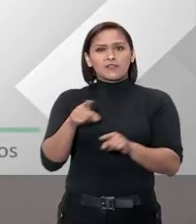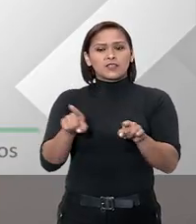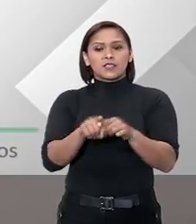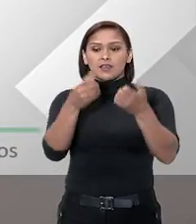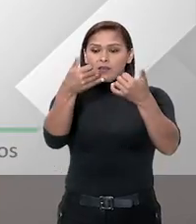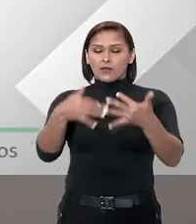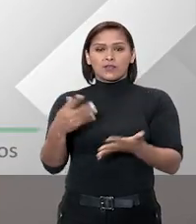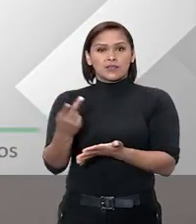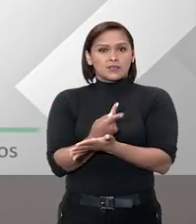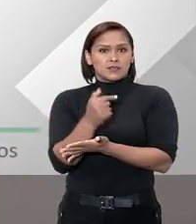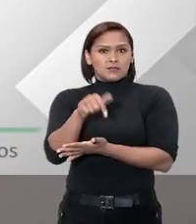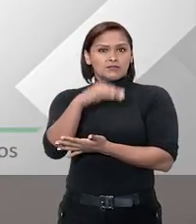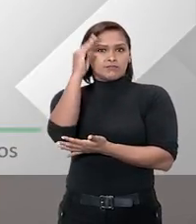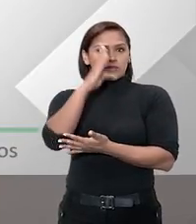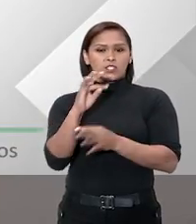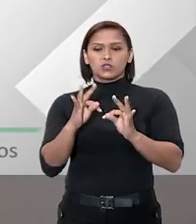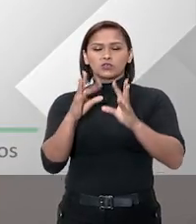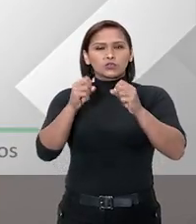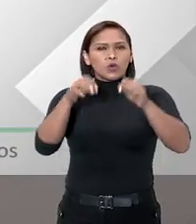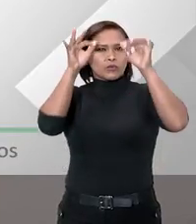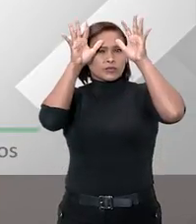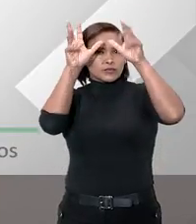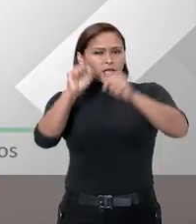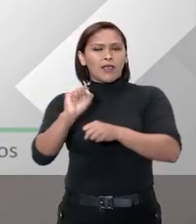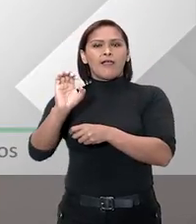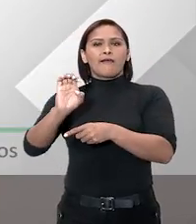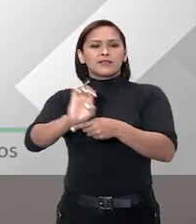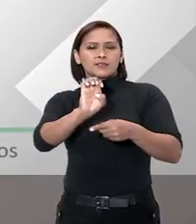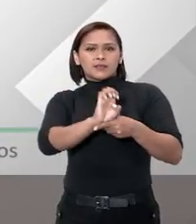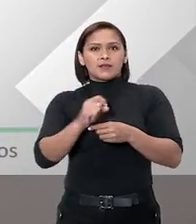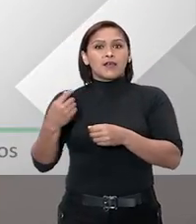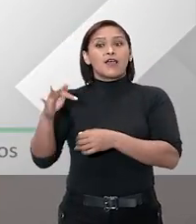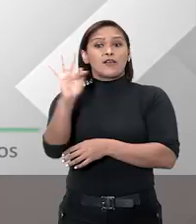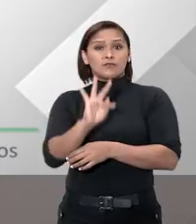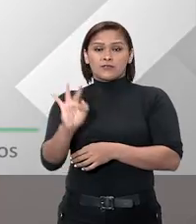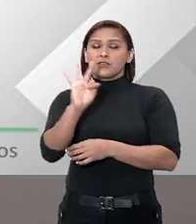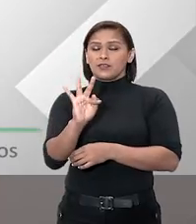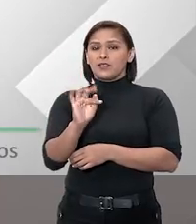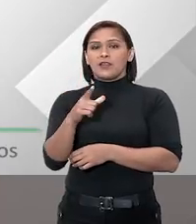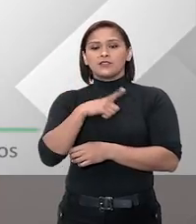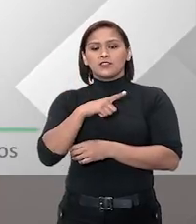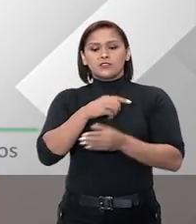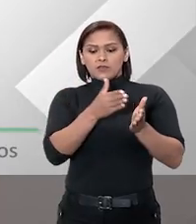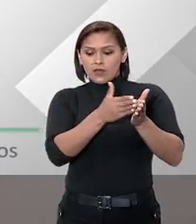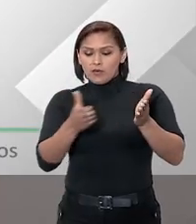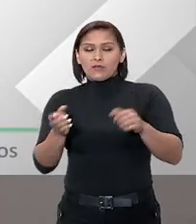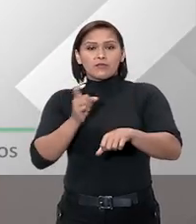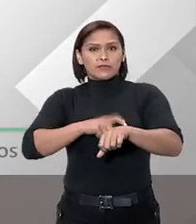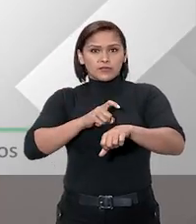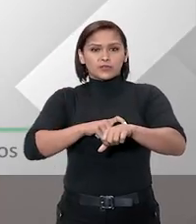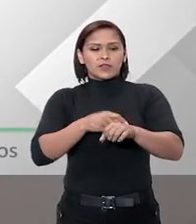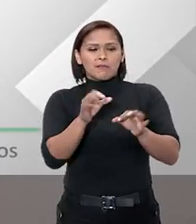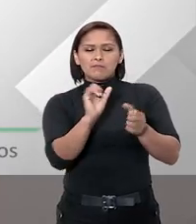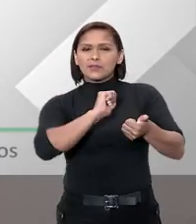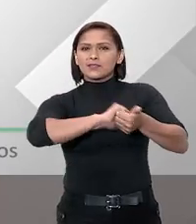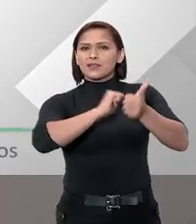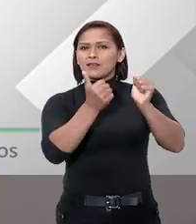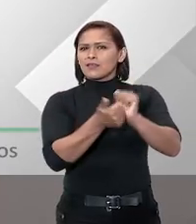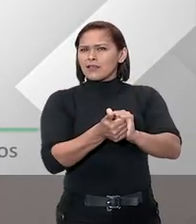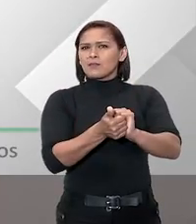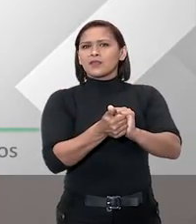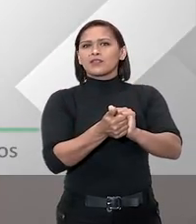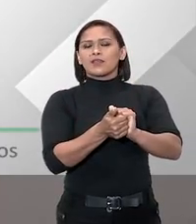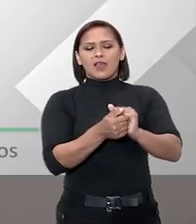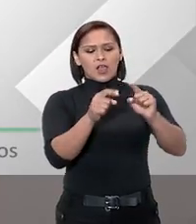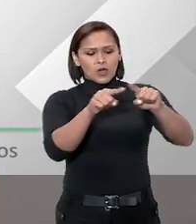Forense. Então, todos os tribunais estaduais, federais, eles tiveram um prazo aí para se adaptar